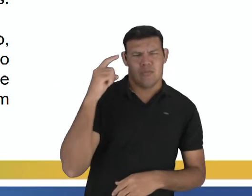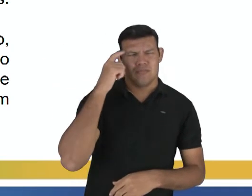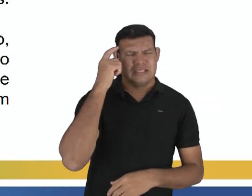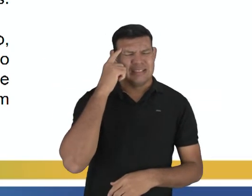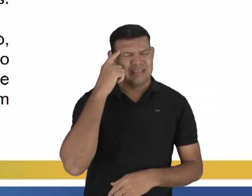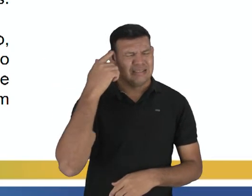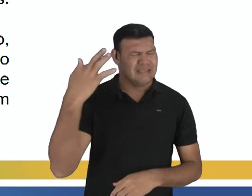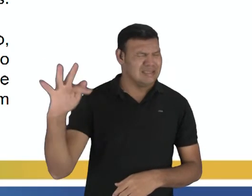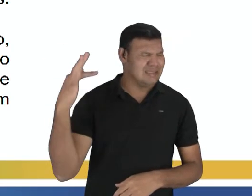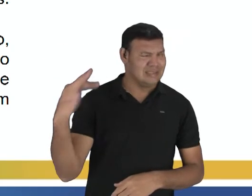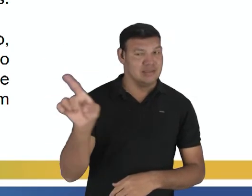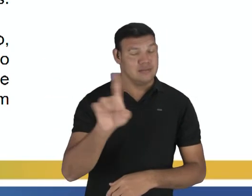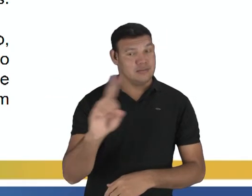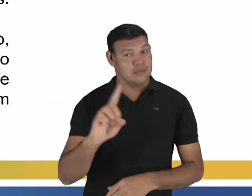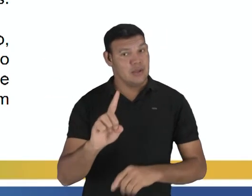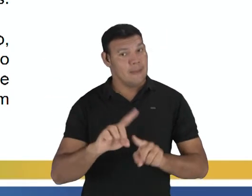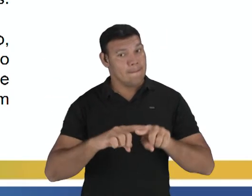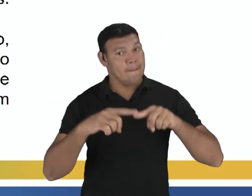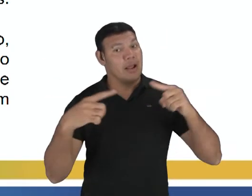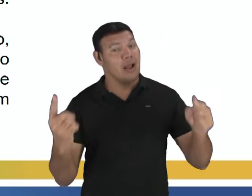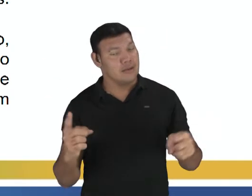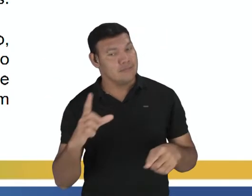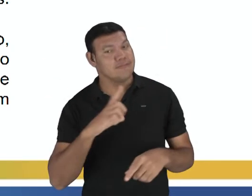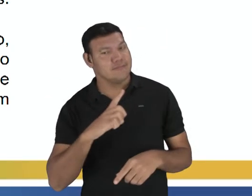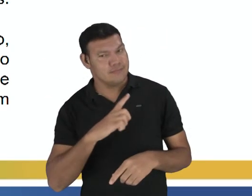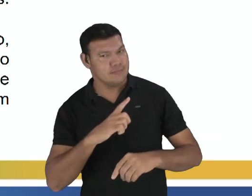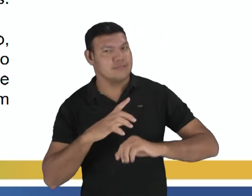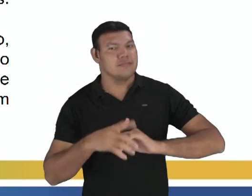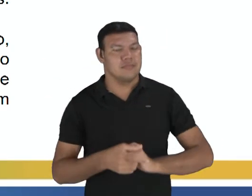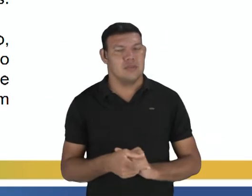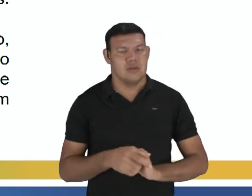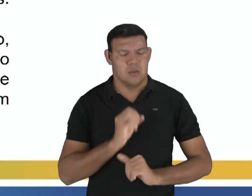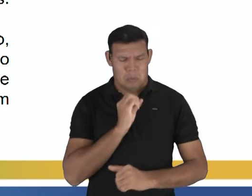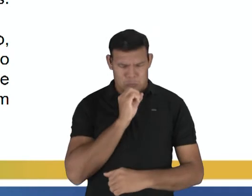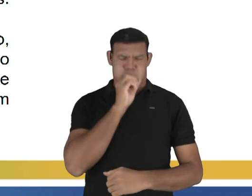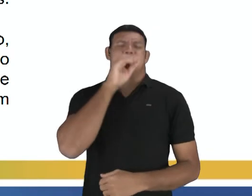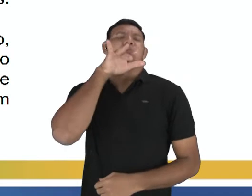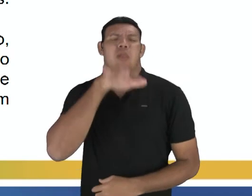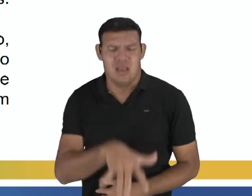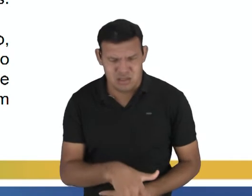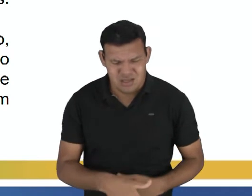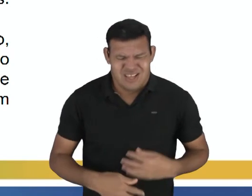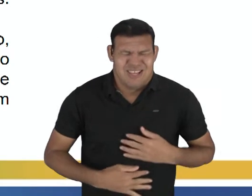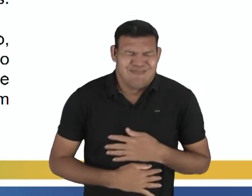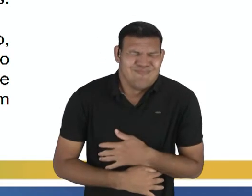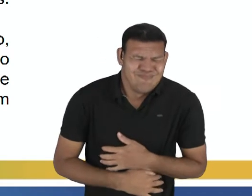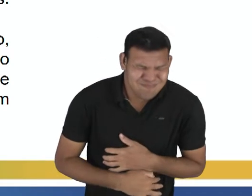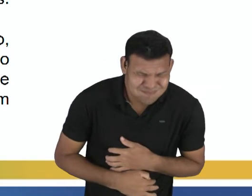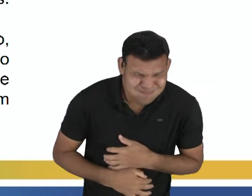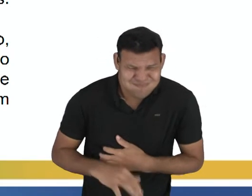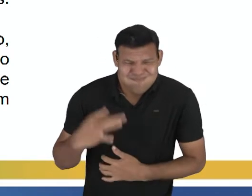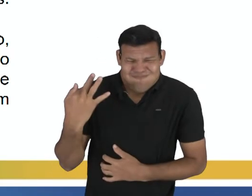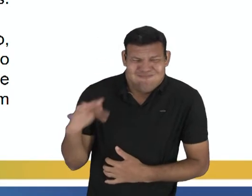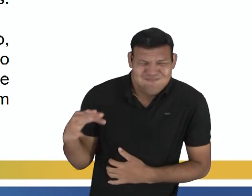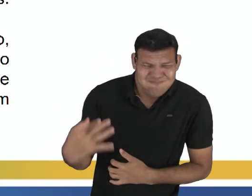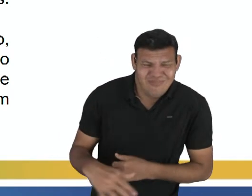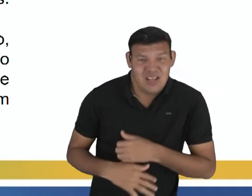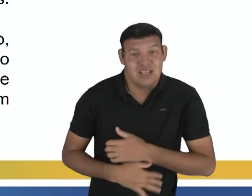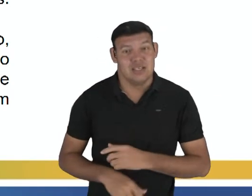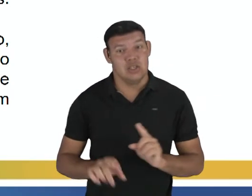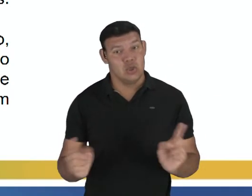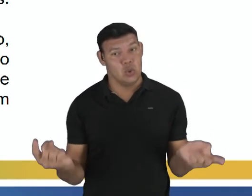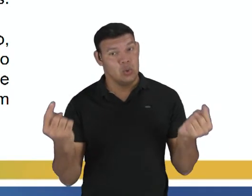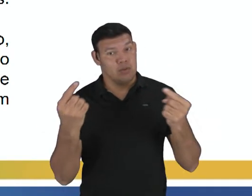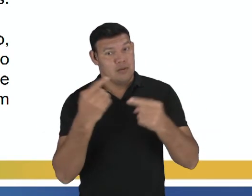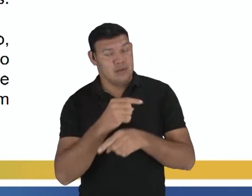fortes. Em compensação, podem ter acessos de vômitos e dores abdominais. Por outro